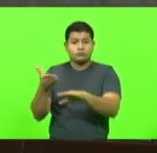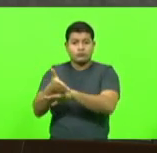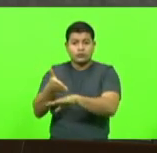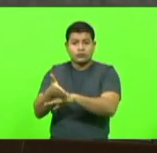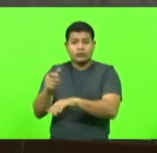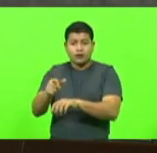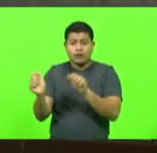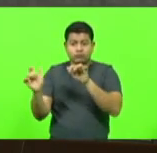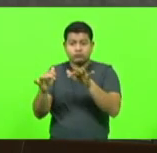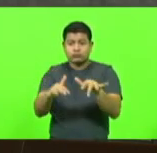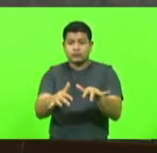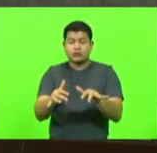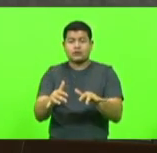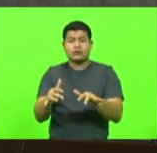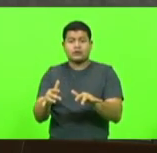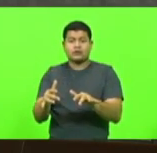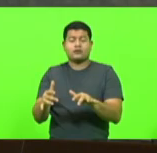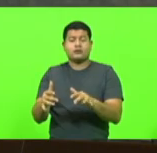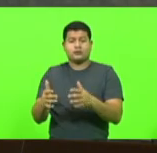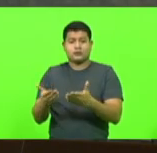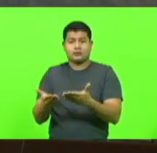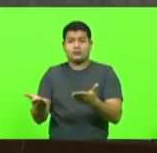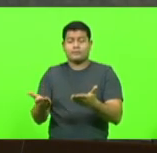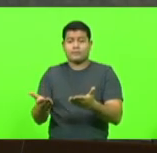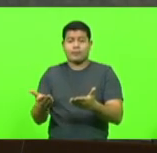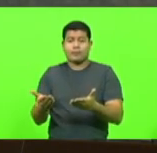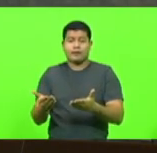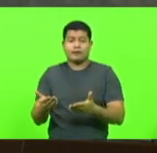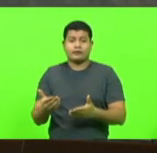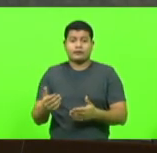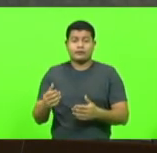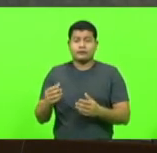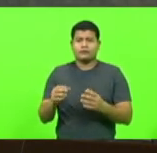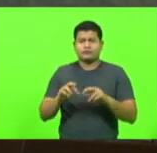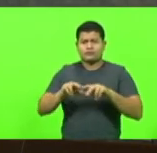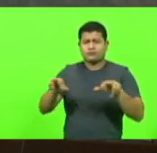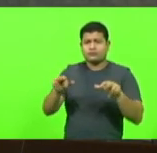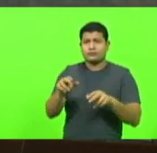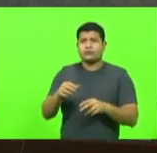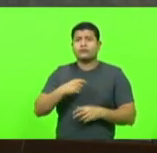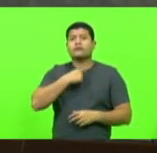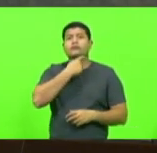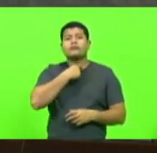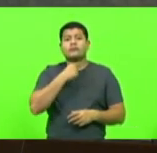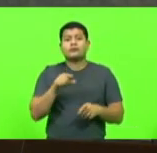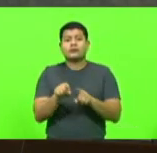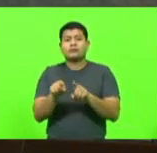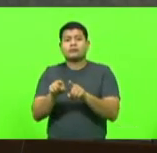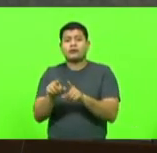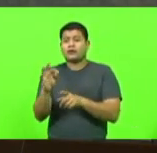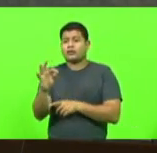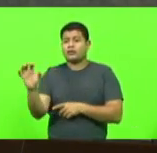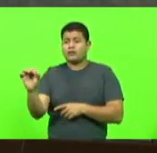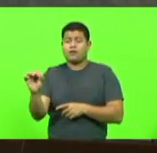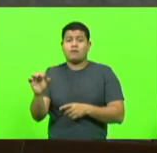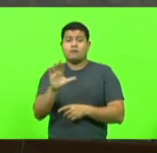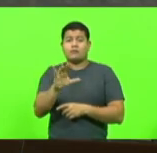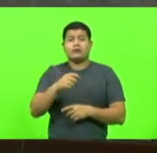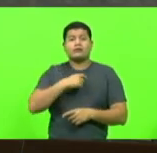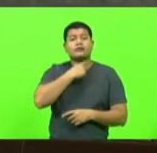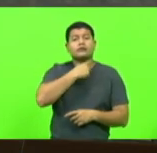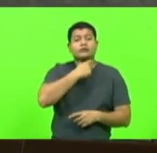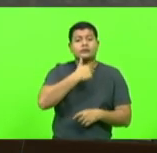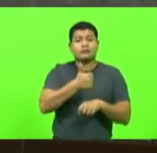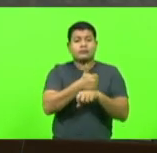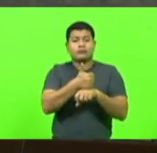E o número de fonoaudiólogos e terapeuta ocupacional deve ser mais baixo ainda, mas de fonoaudiólogo